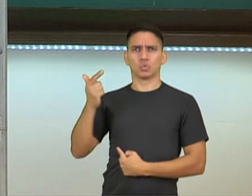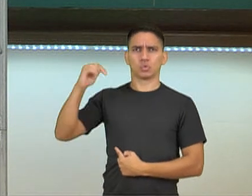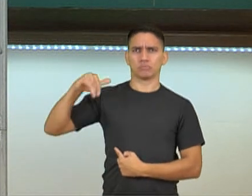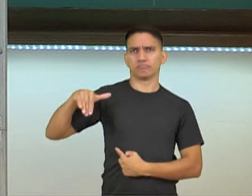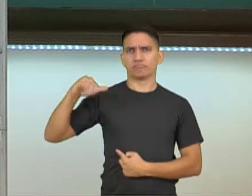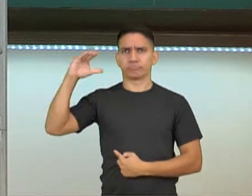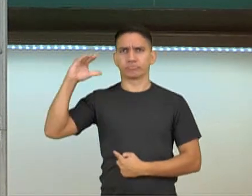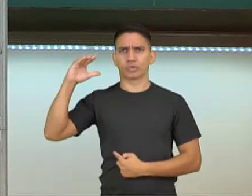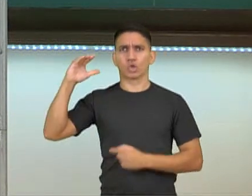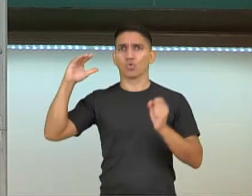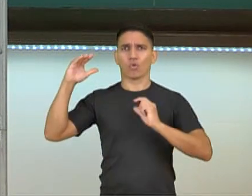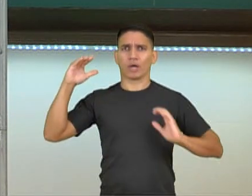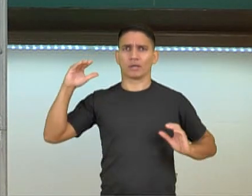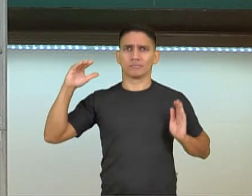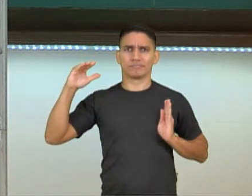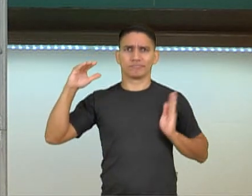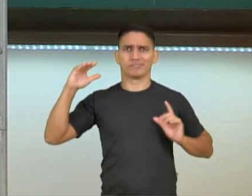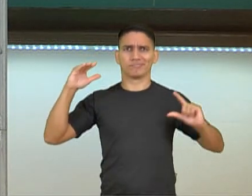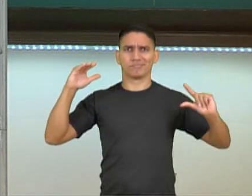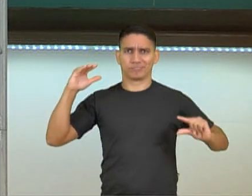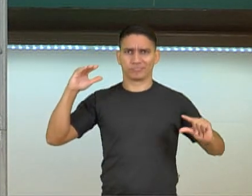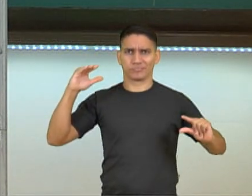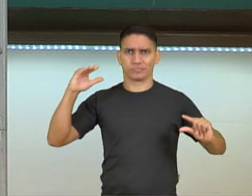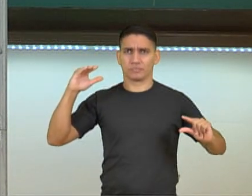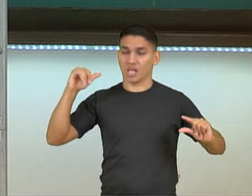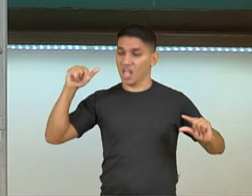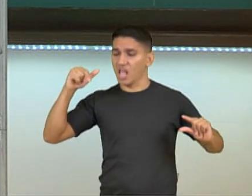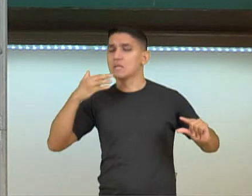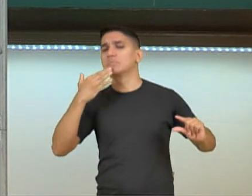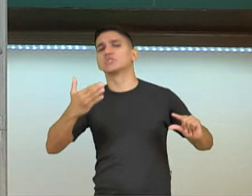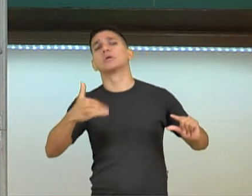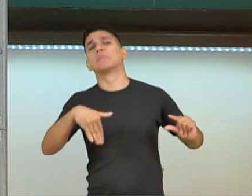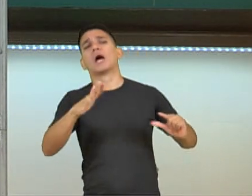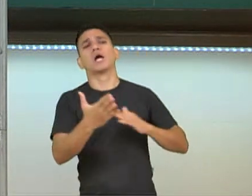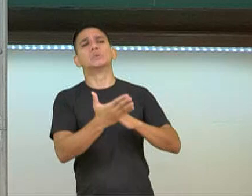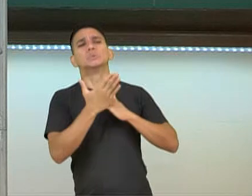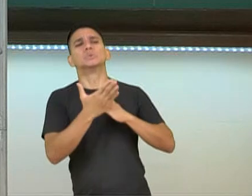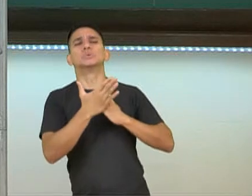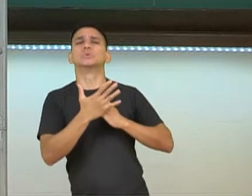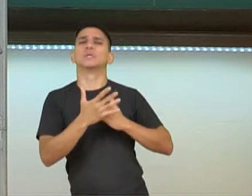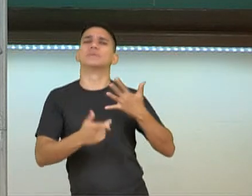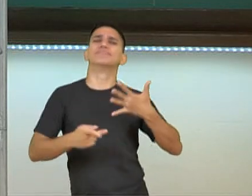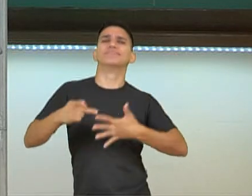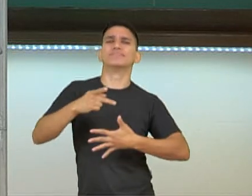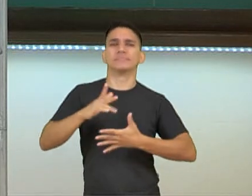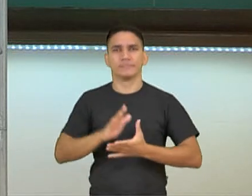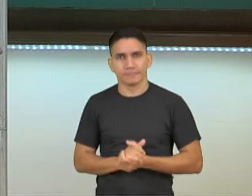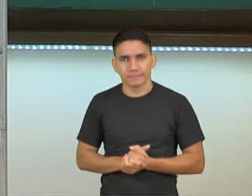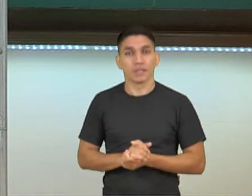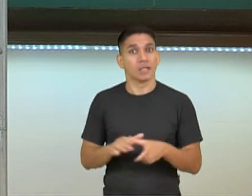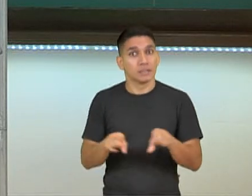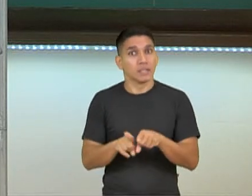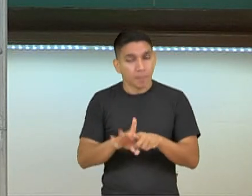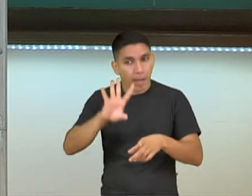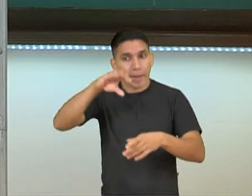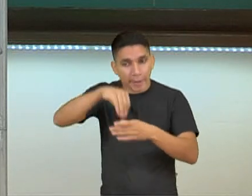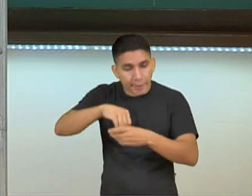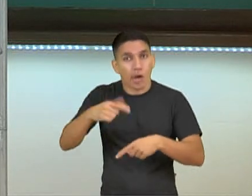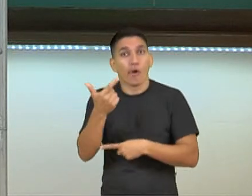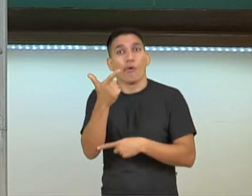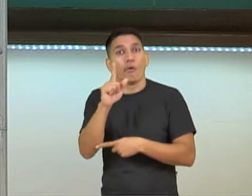poder aquisitivo. A alta burguesia vai exigir mais privilégios. Internamente, nós vamos ter também uma outra